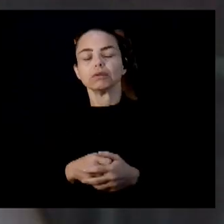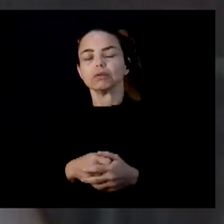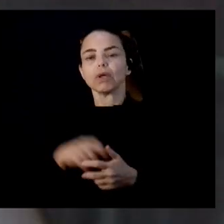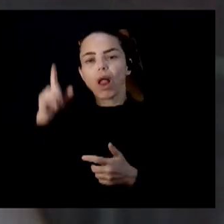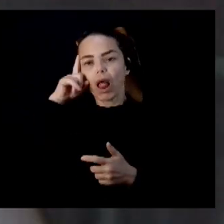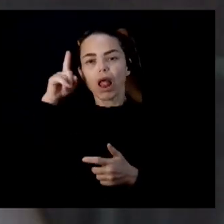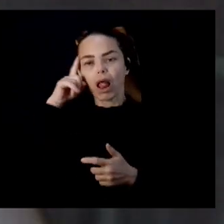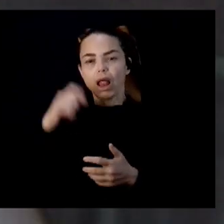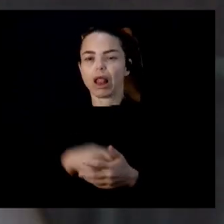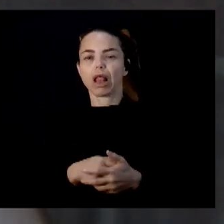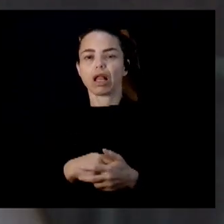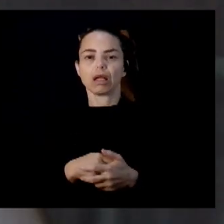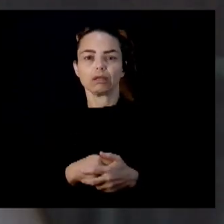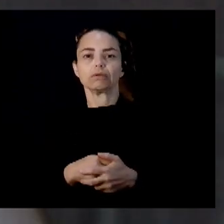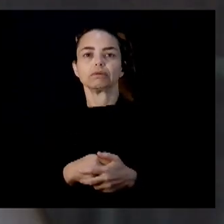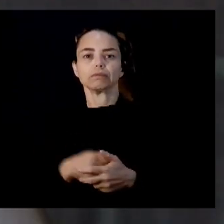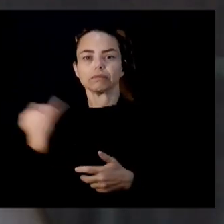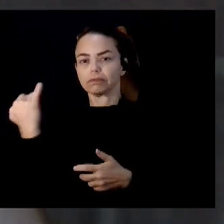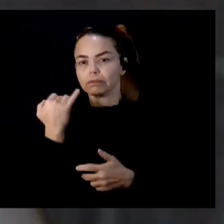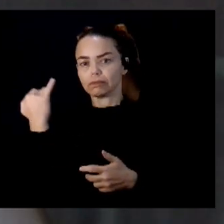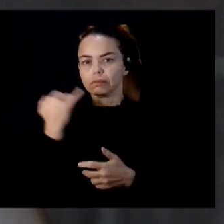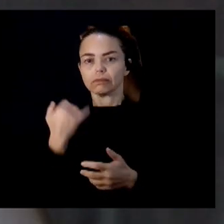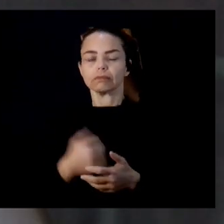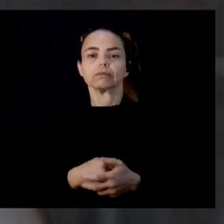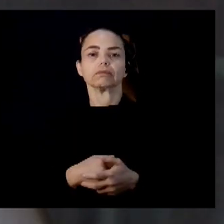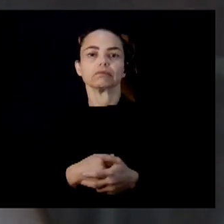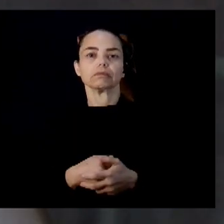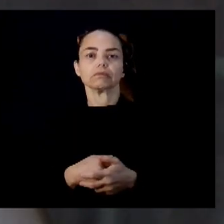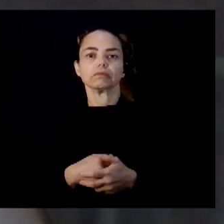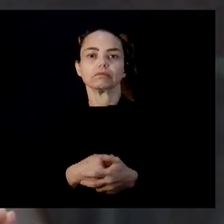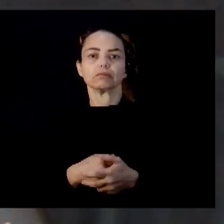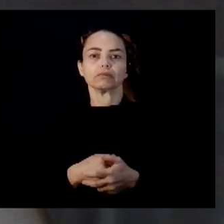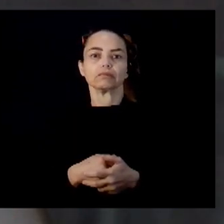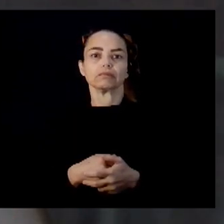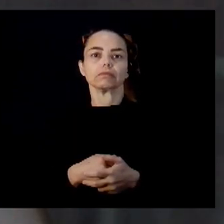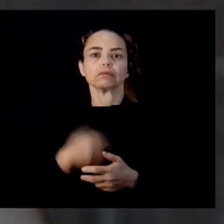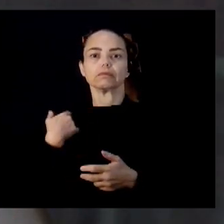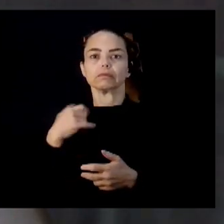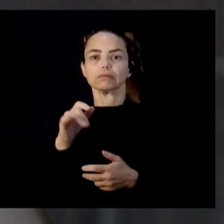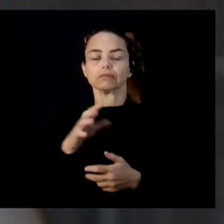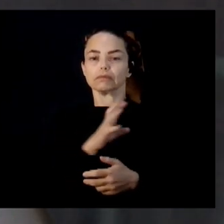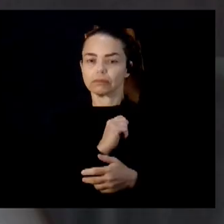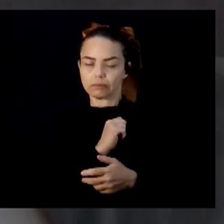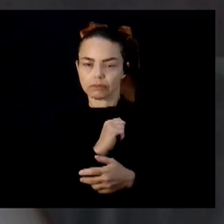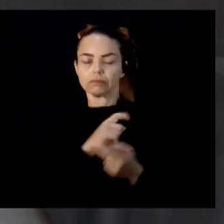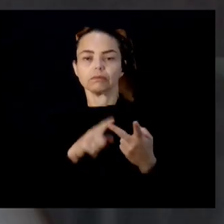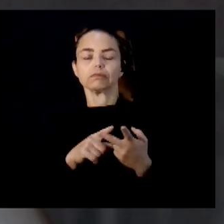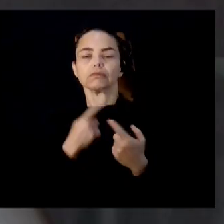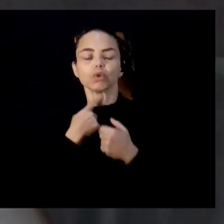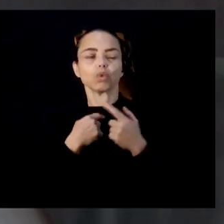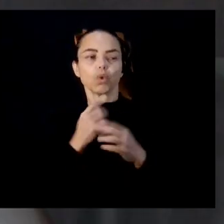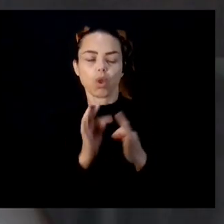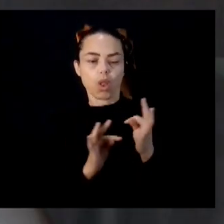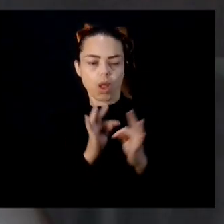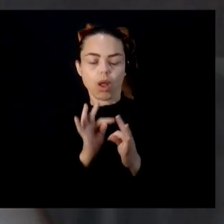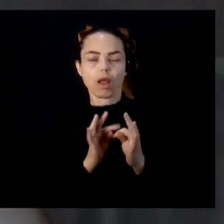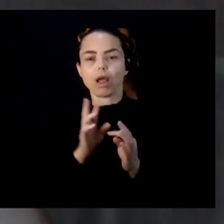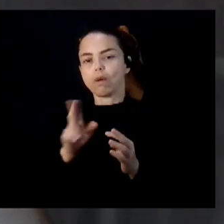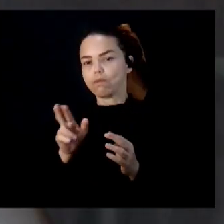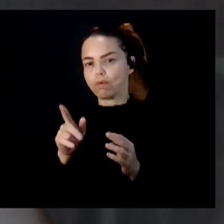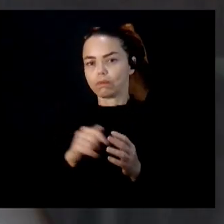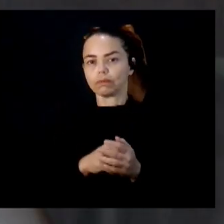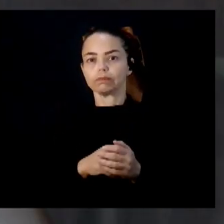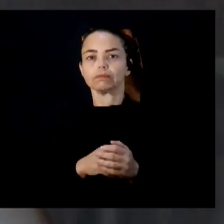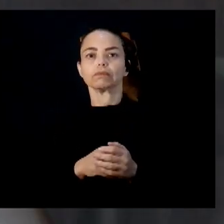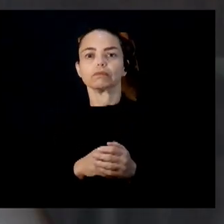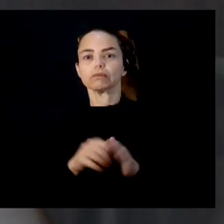é muito importante e retroalimenta. Mas eu costumo falar, amor é uma coisa, desejo é outra. Um retroalimenta. Mas